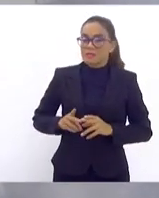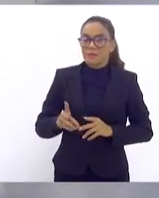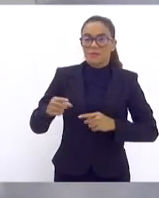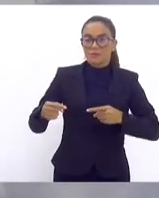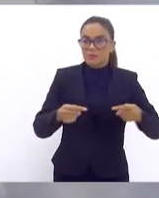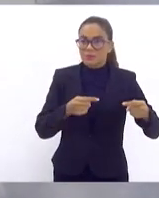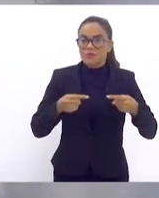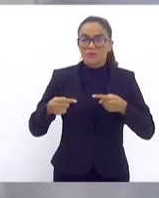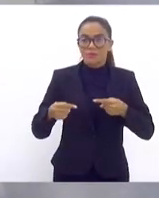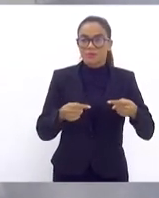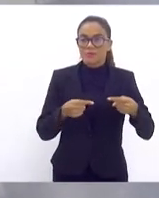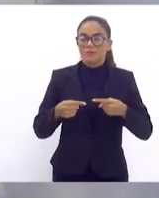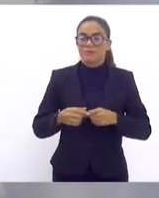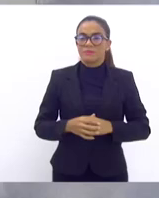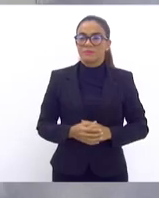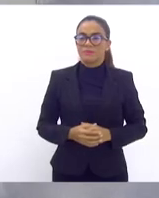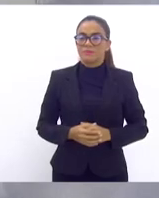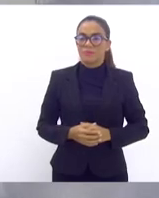não havendo quem queira discutir em votação,